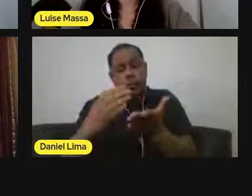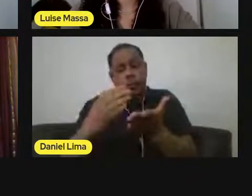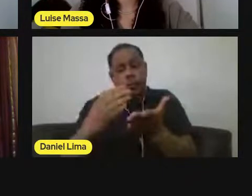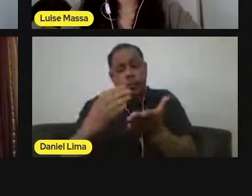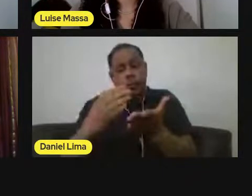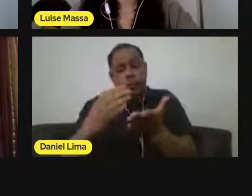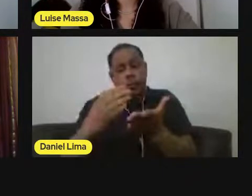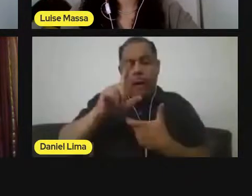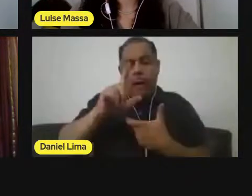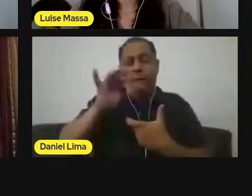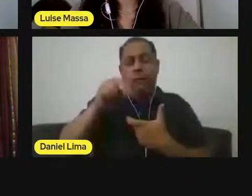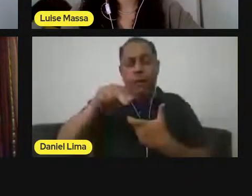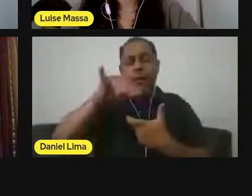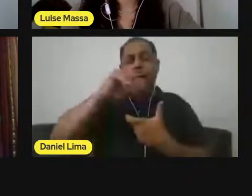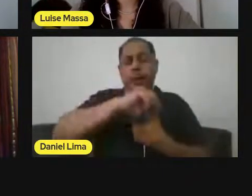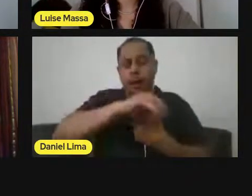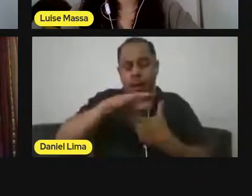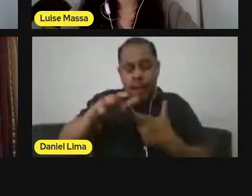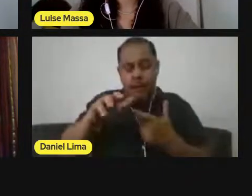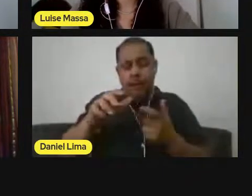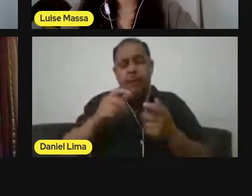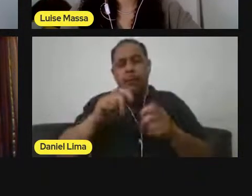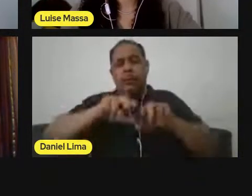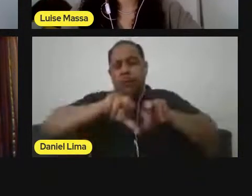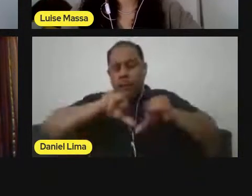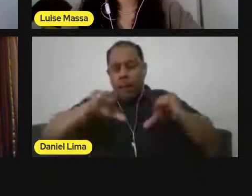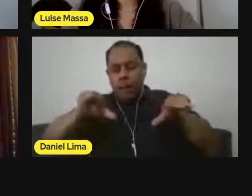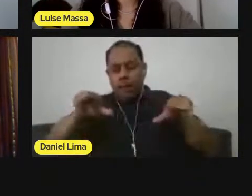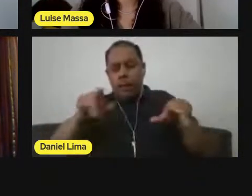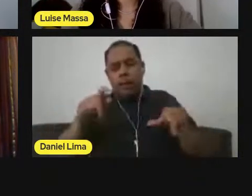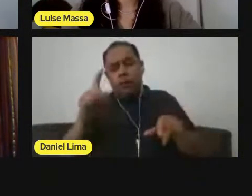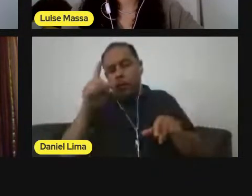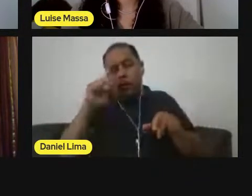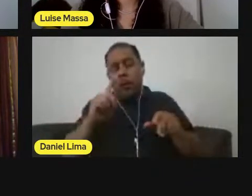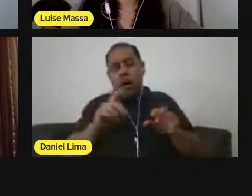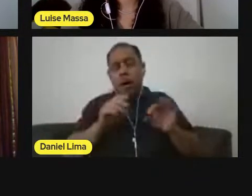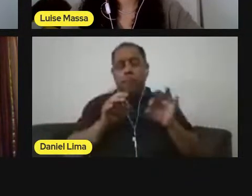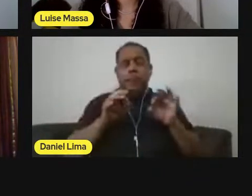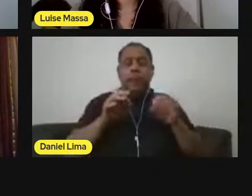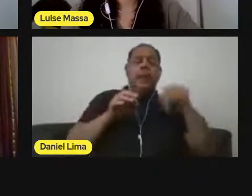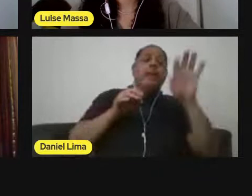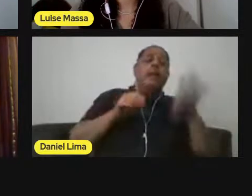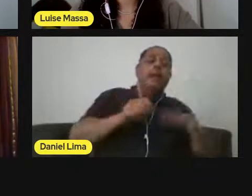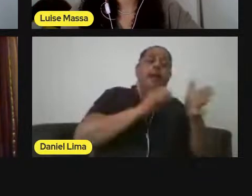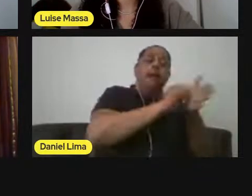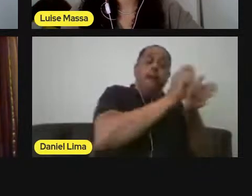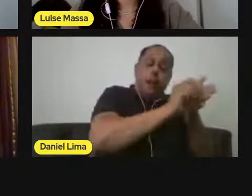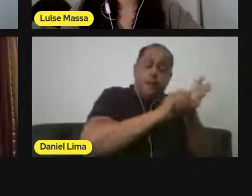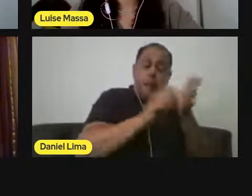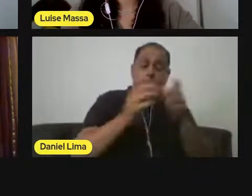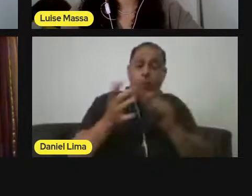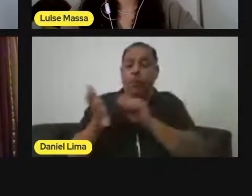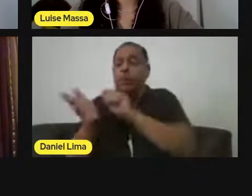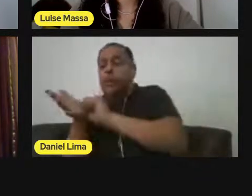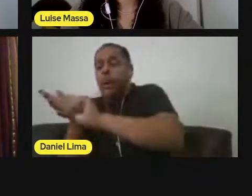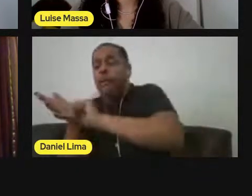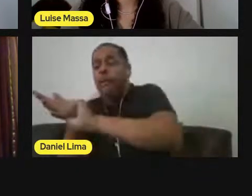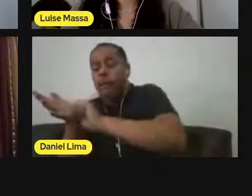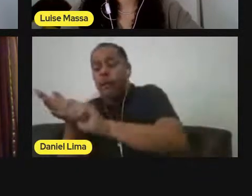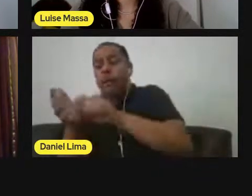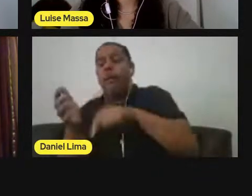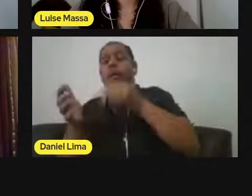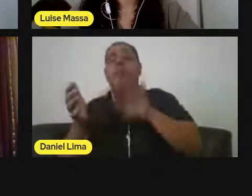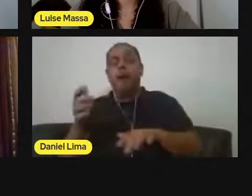sabia, a certa altura, quem é que escrevia através dele. E numa carta